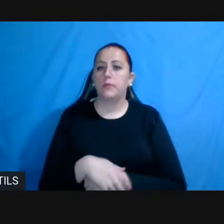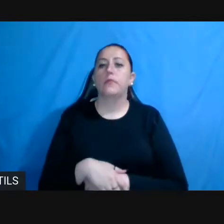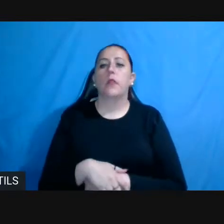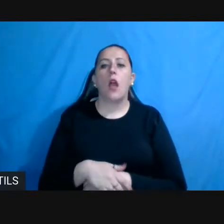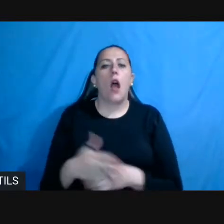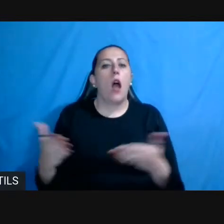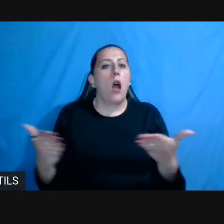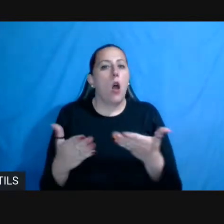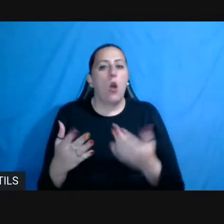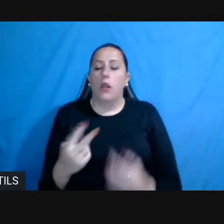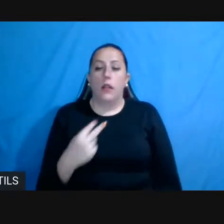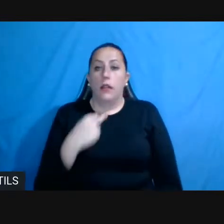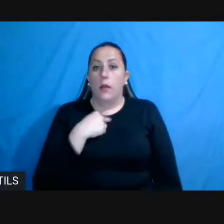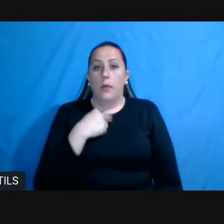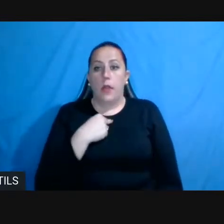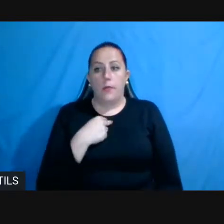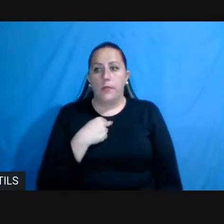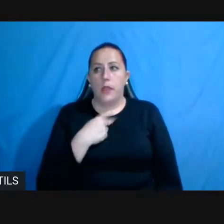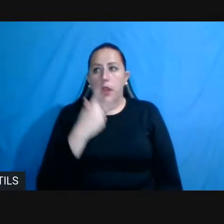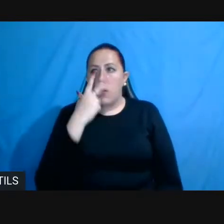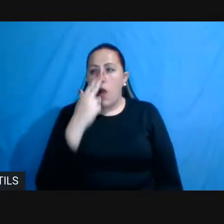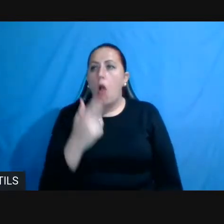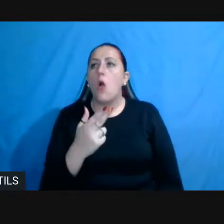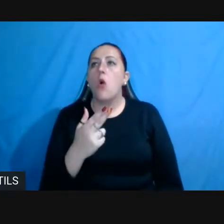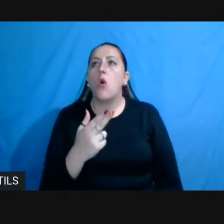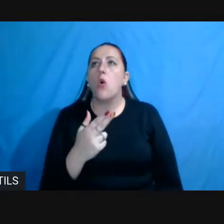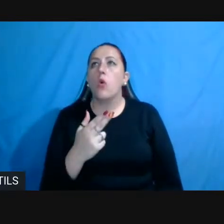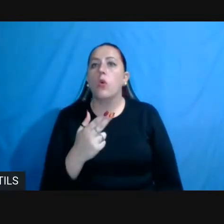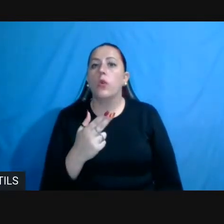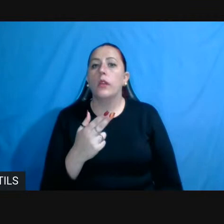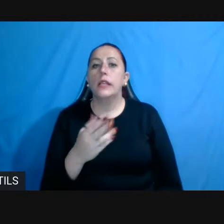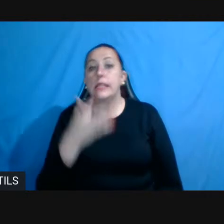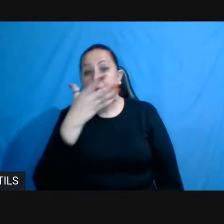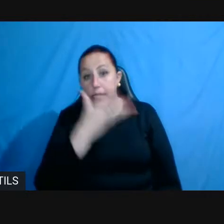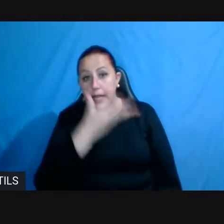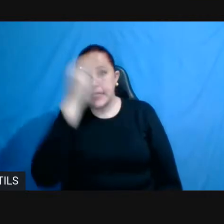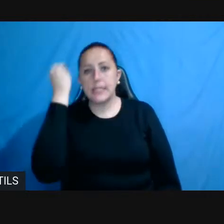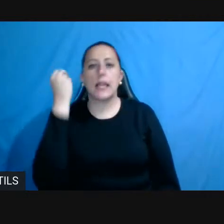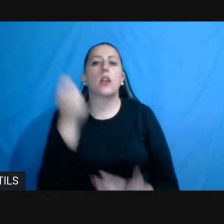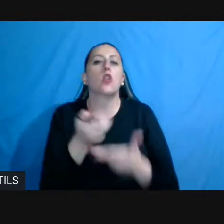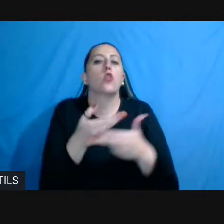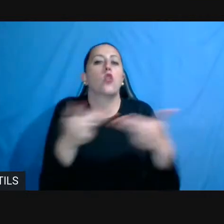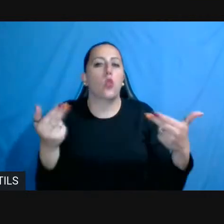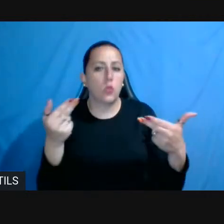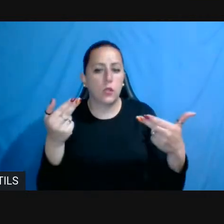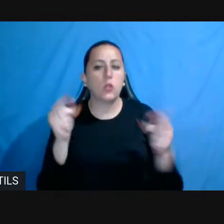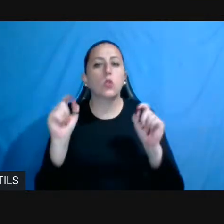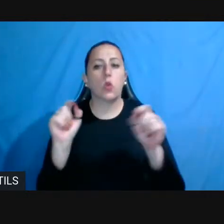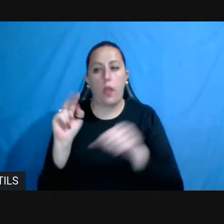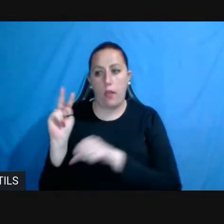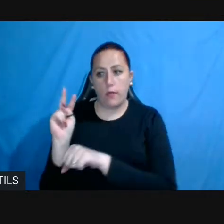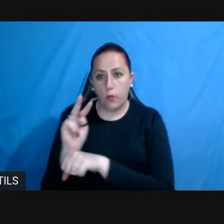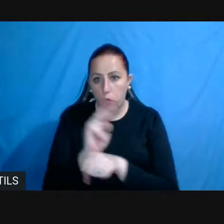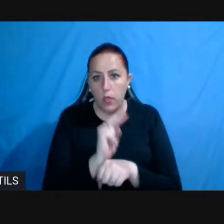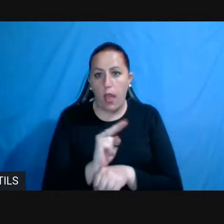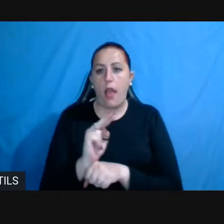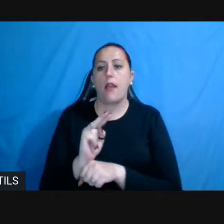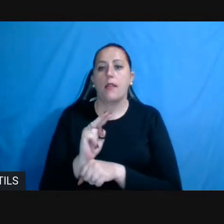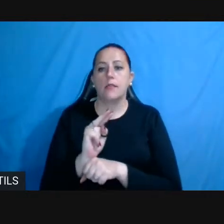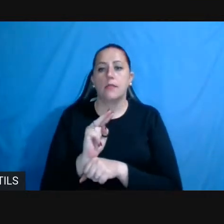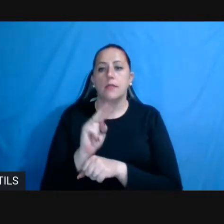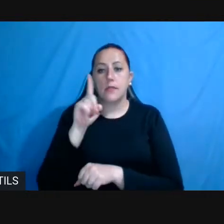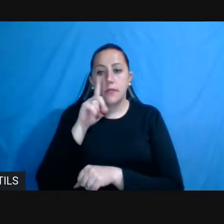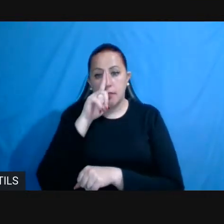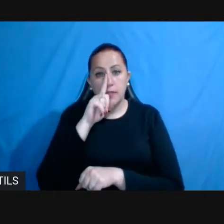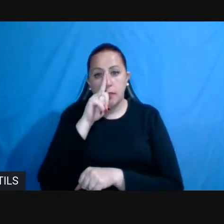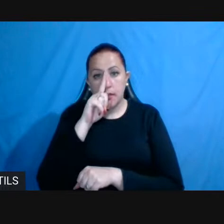podendo estar abrir mão dessas questões aí que envolvem a segurança sanitária. Então,